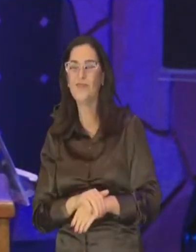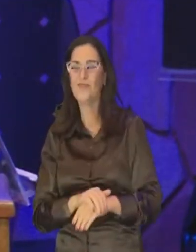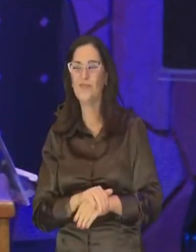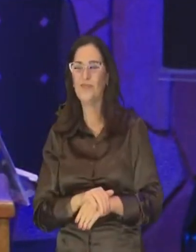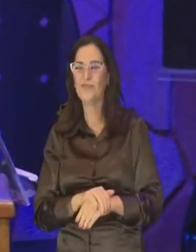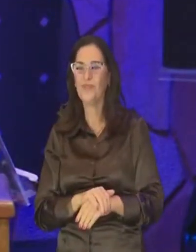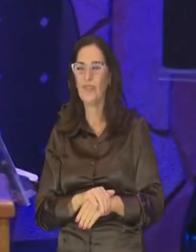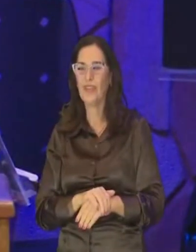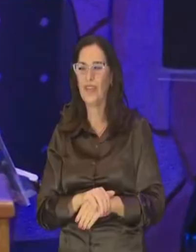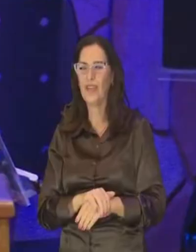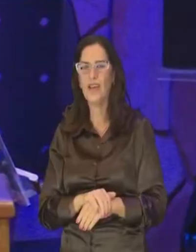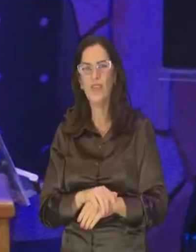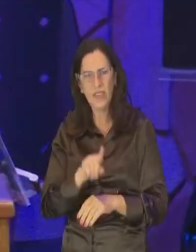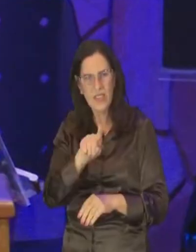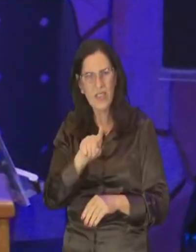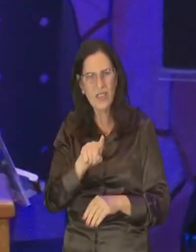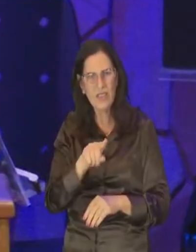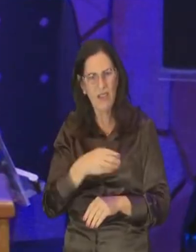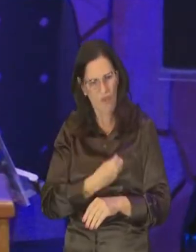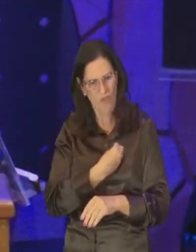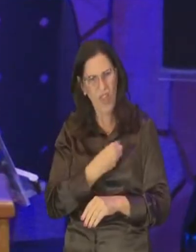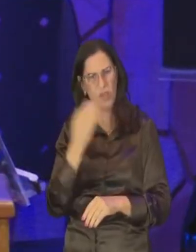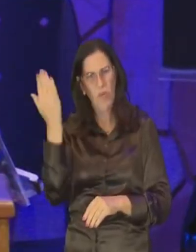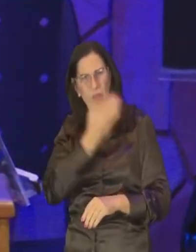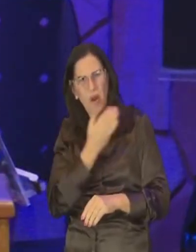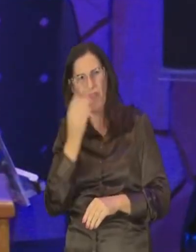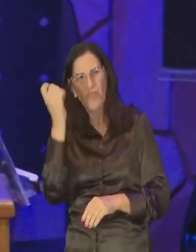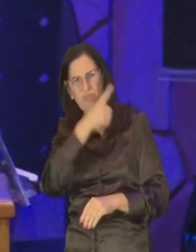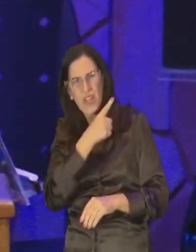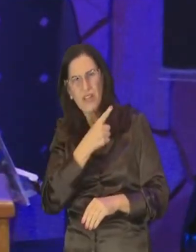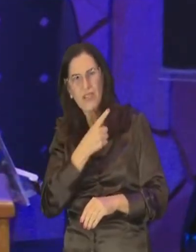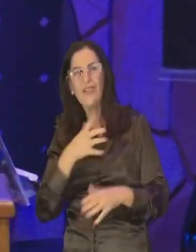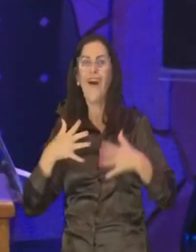Estão vivendo provações? Alegria,